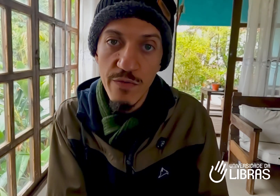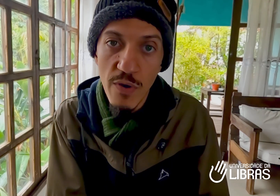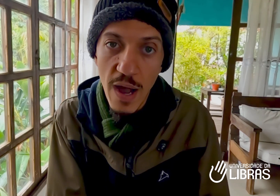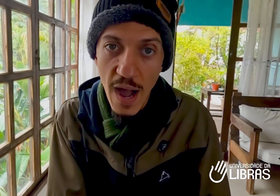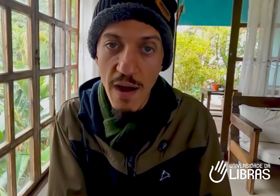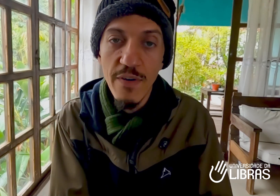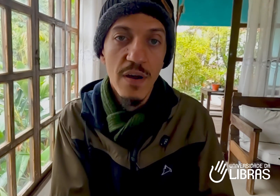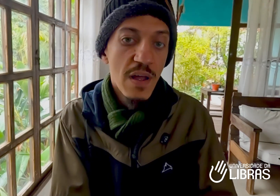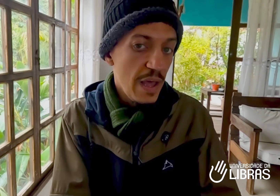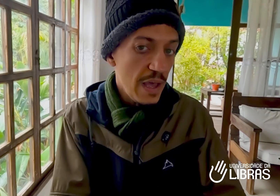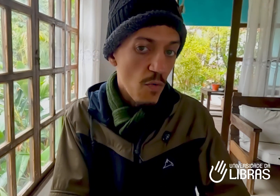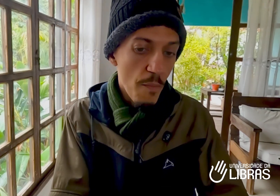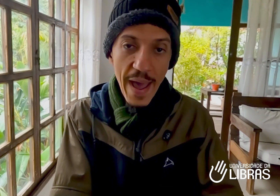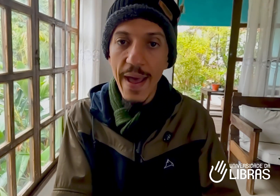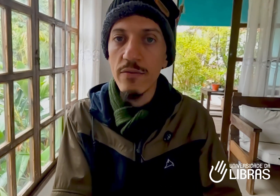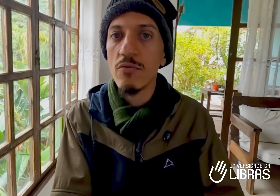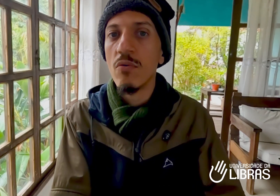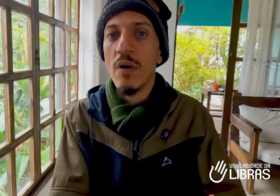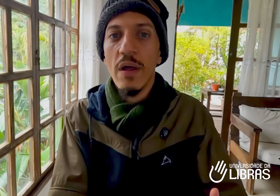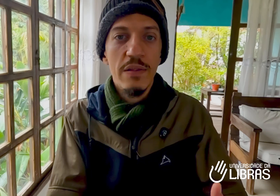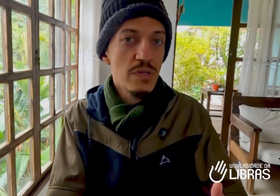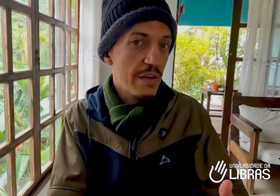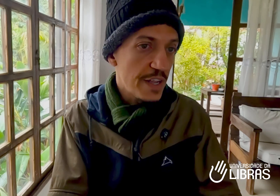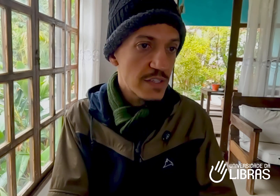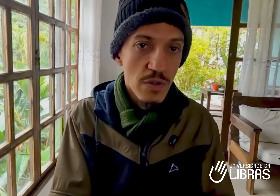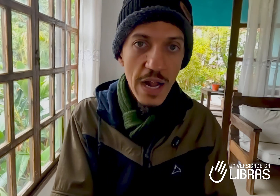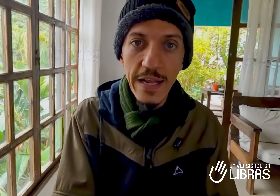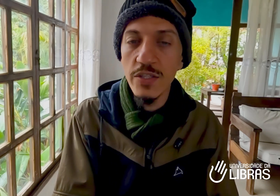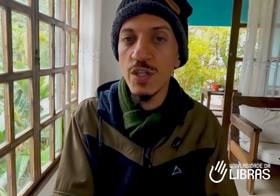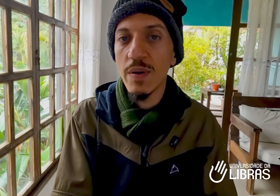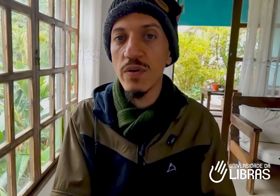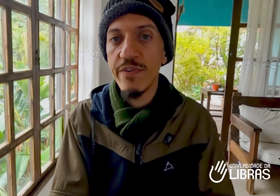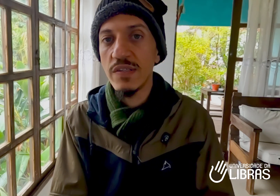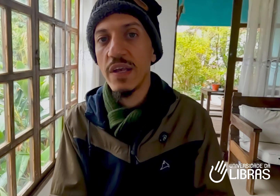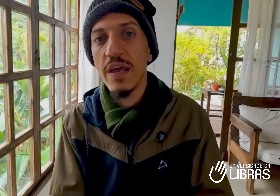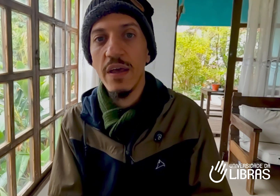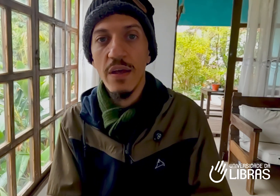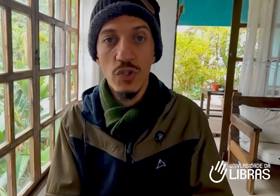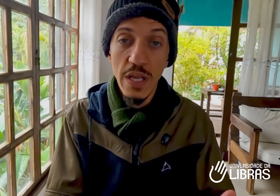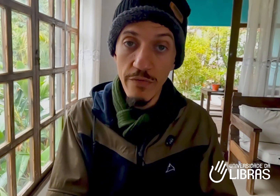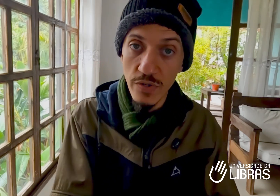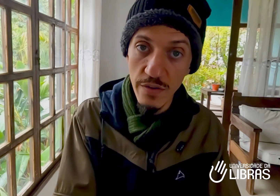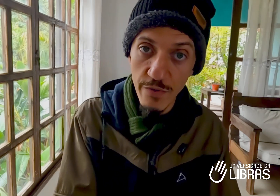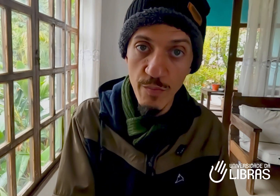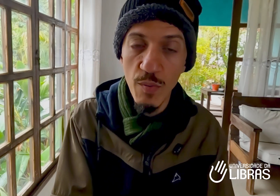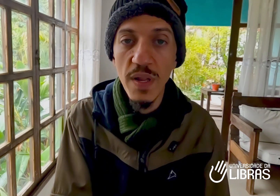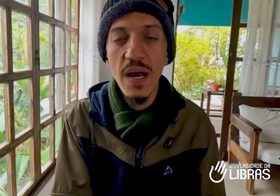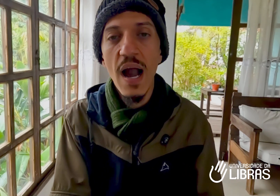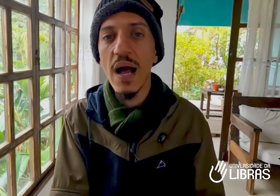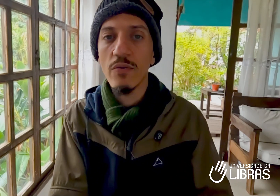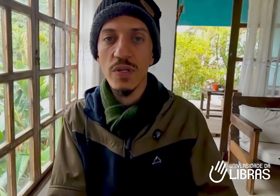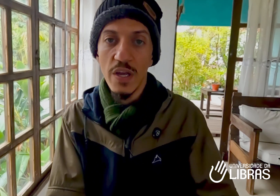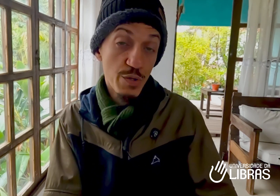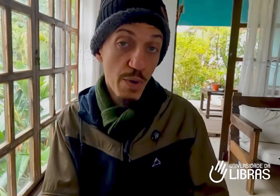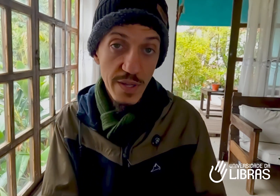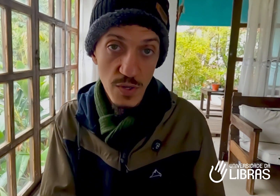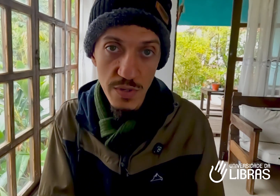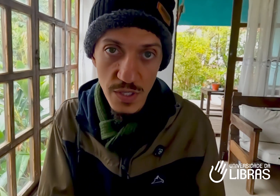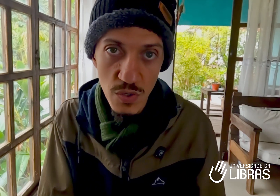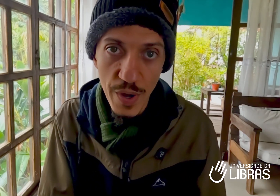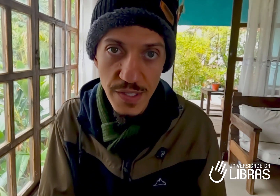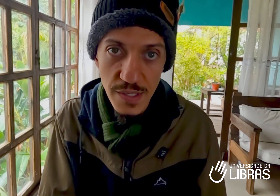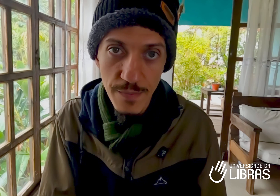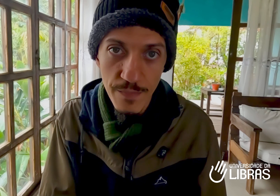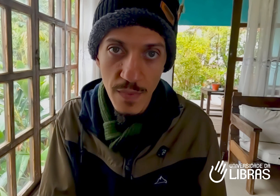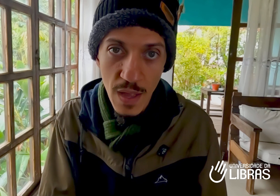gente divulgava o método, dos eventos online que a gente passou a fazer, de livros que foram publicados e de muitas